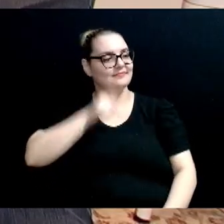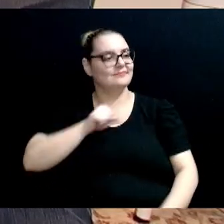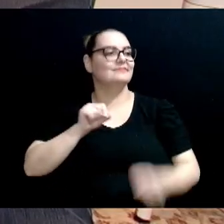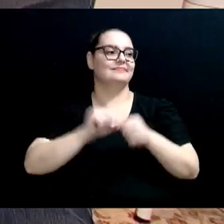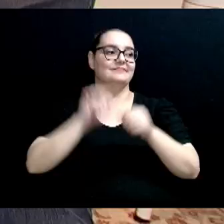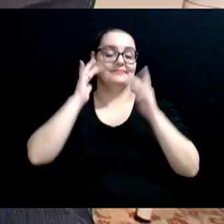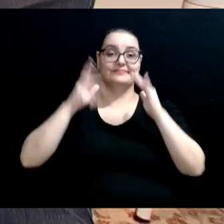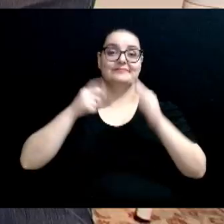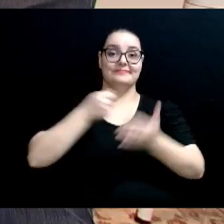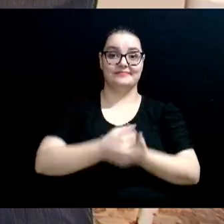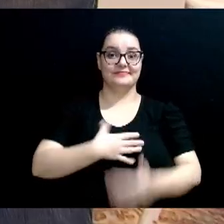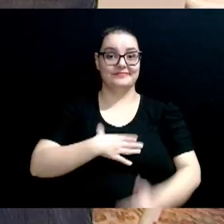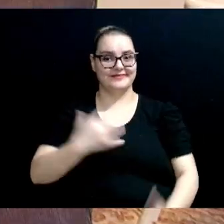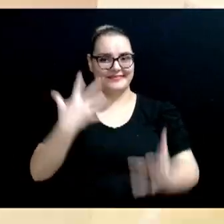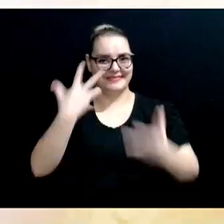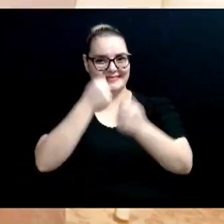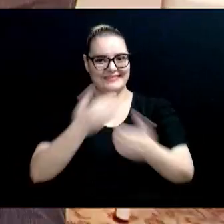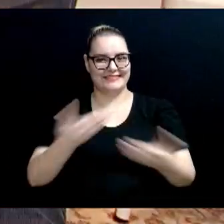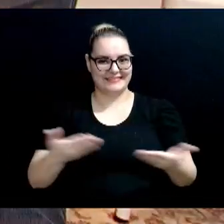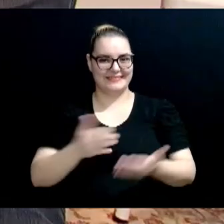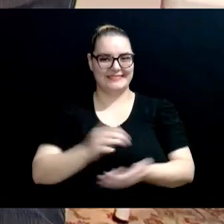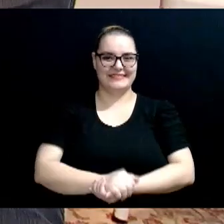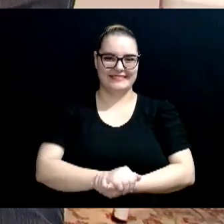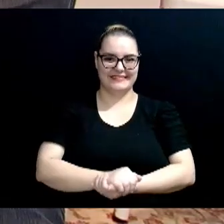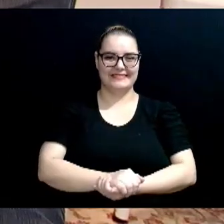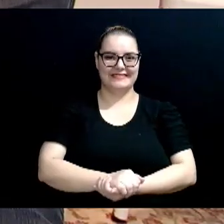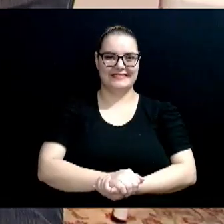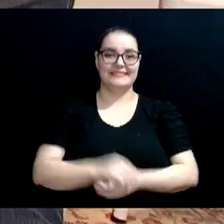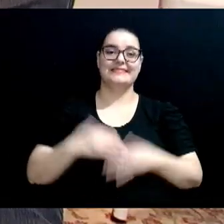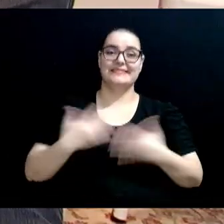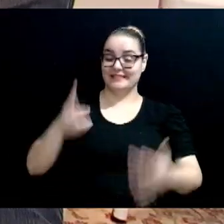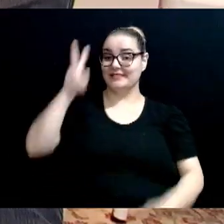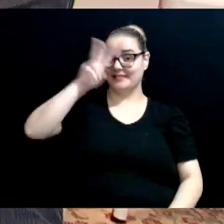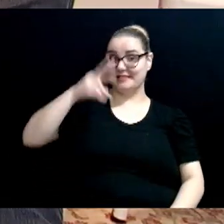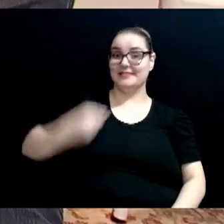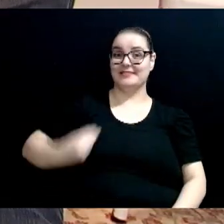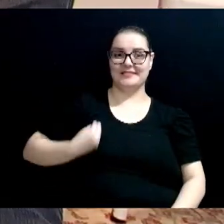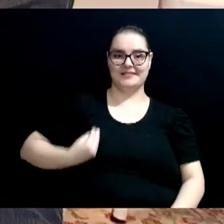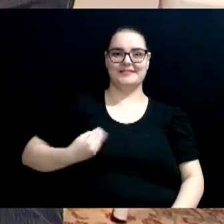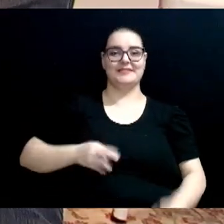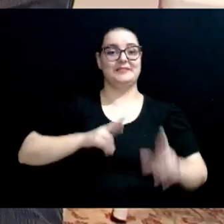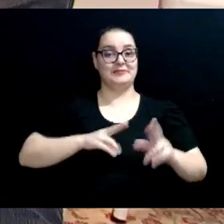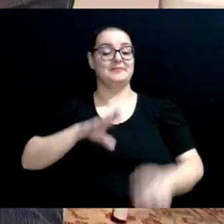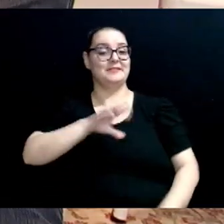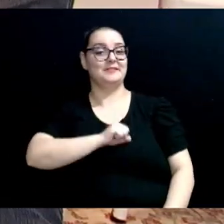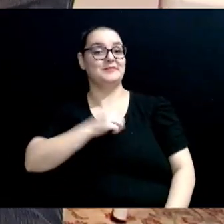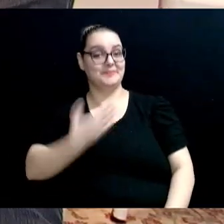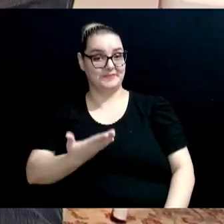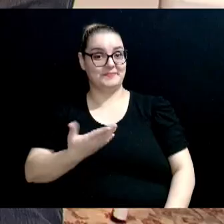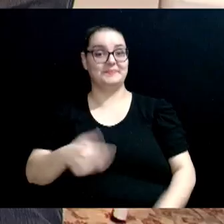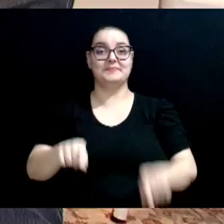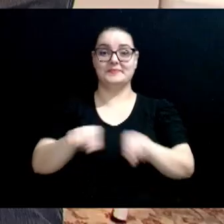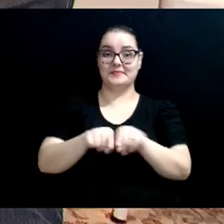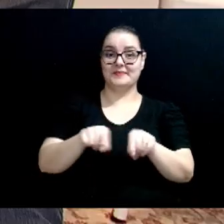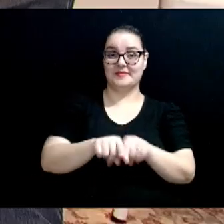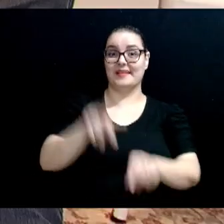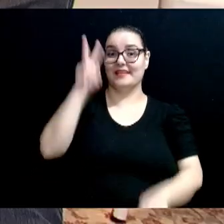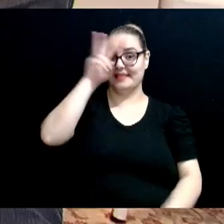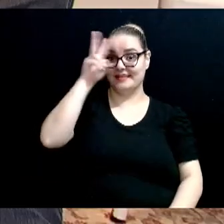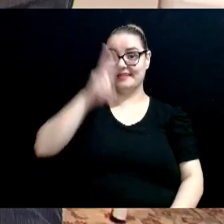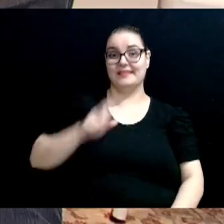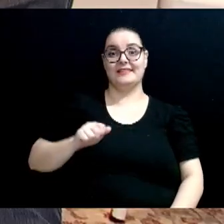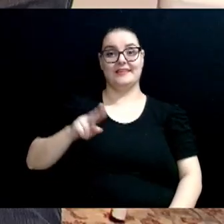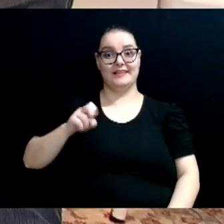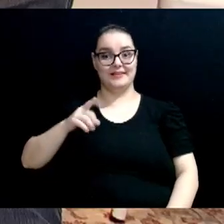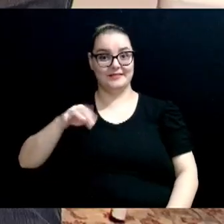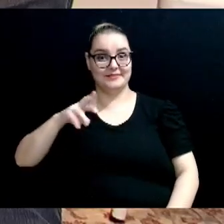e tem filhos lindos hoje. E esse foi o Histórias de Vida, espero que você tenha gostado e que também o relato da Audrey ajude um pouco a